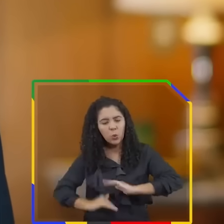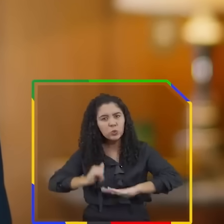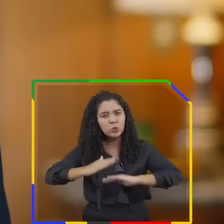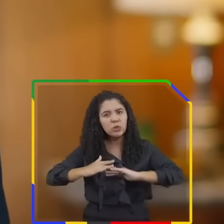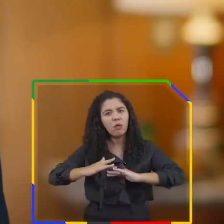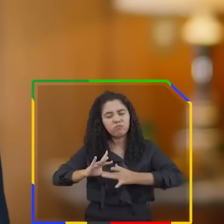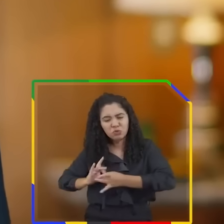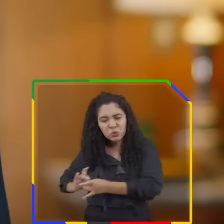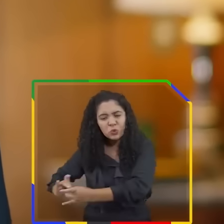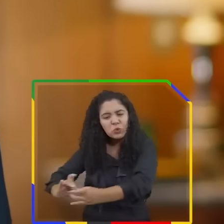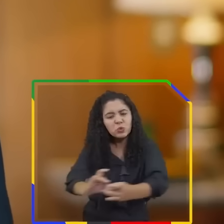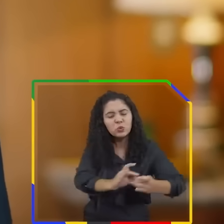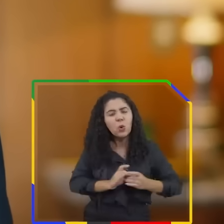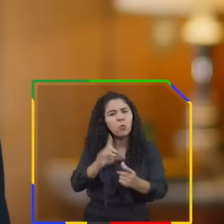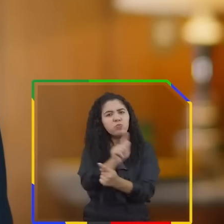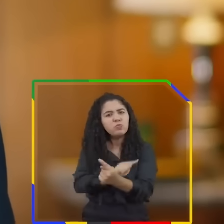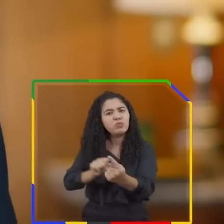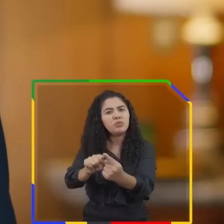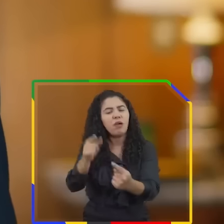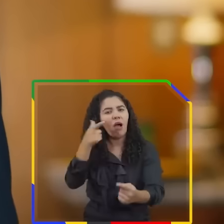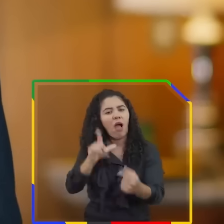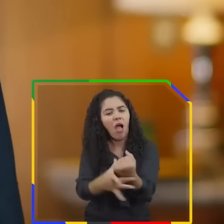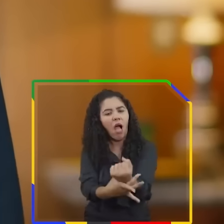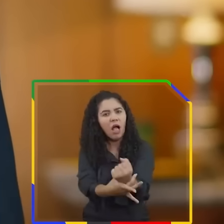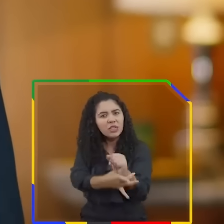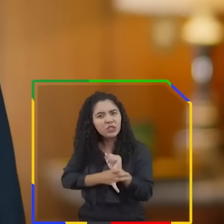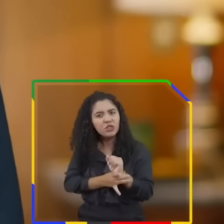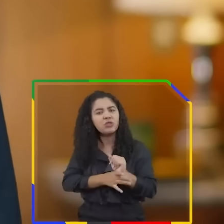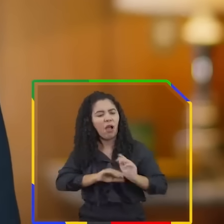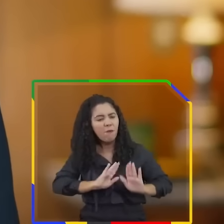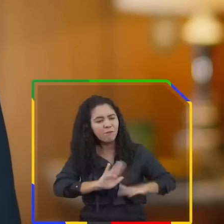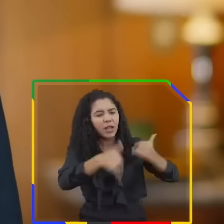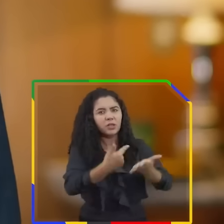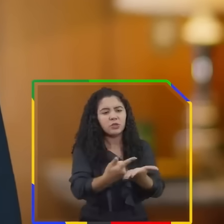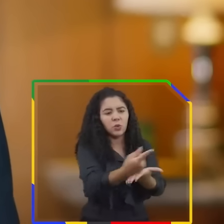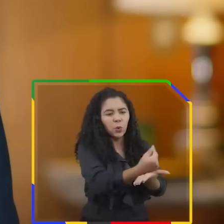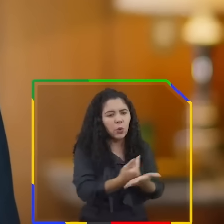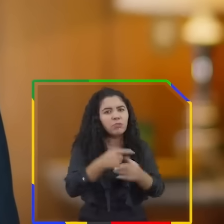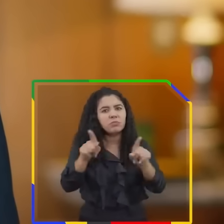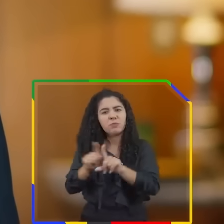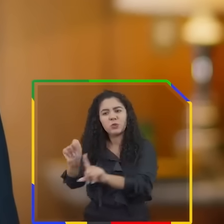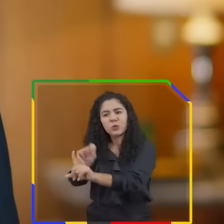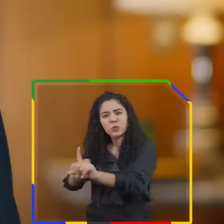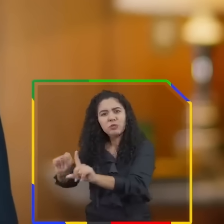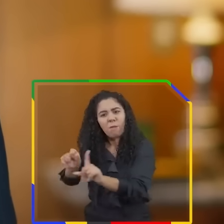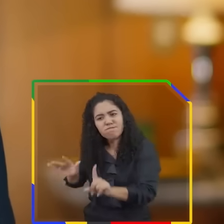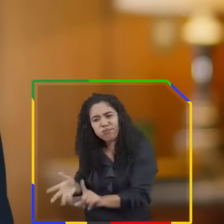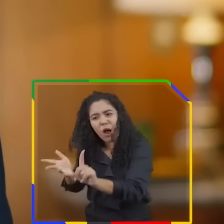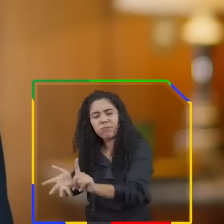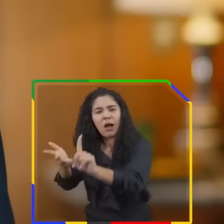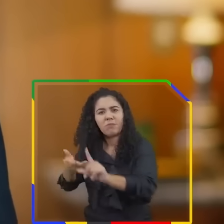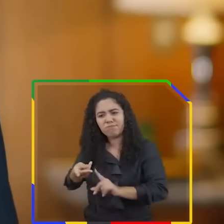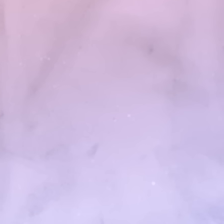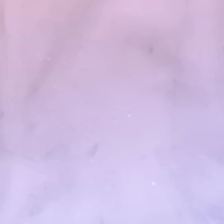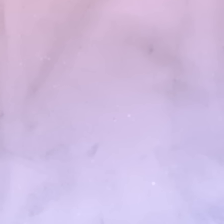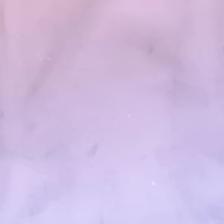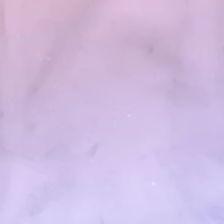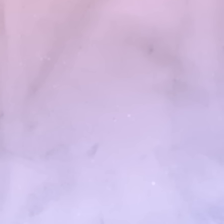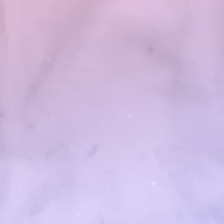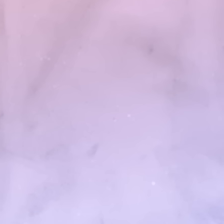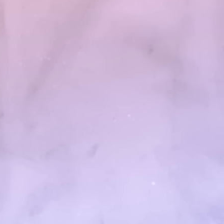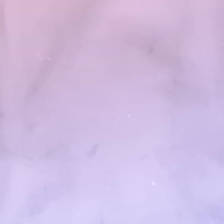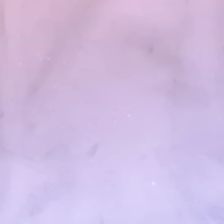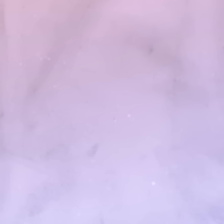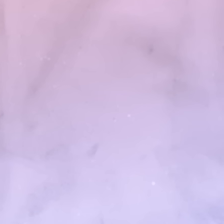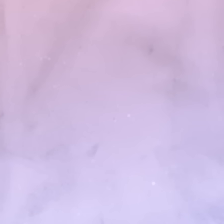na TV o aumento da faixa de isenção do IR antes de explicar em detalhes outras medidas para equilibrar as contas do governo. O